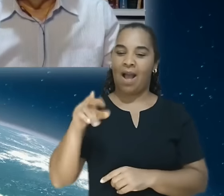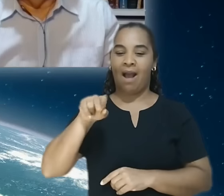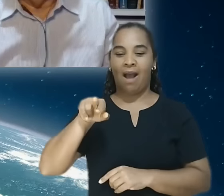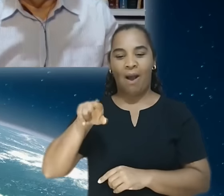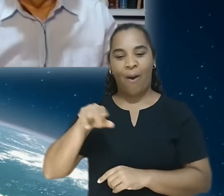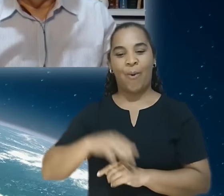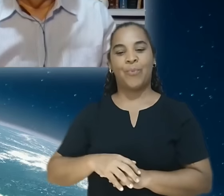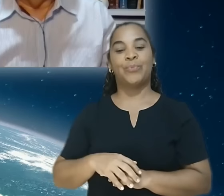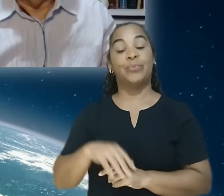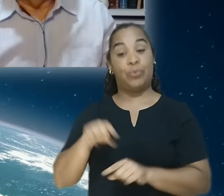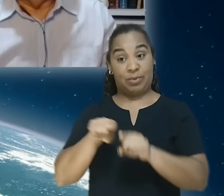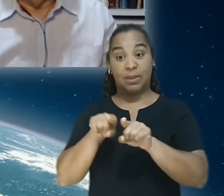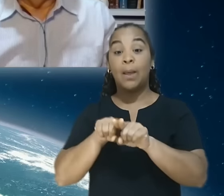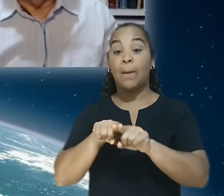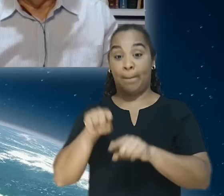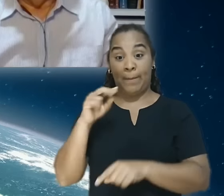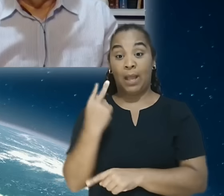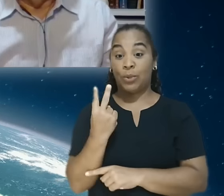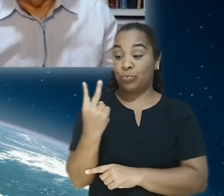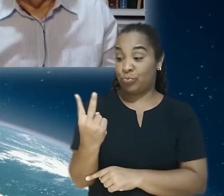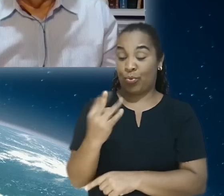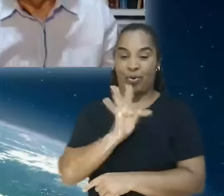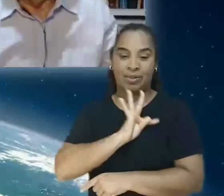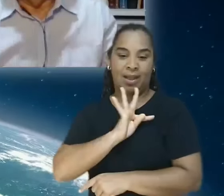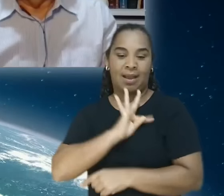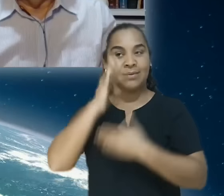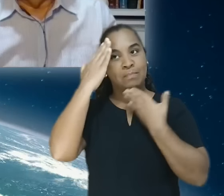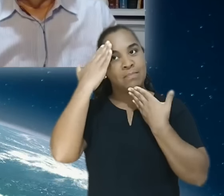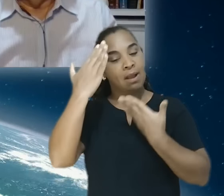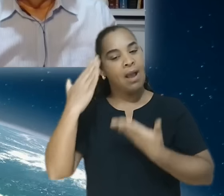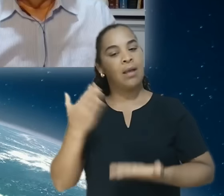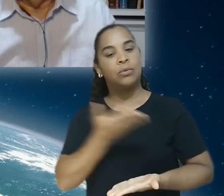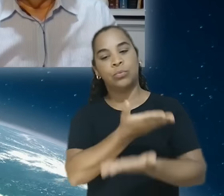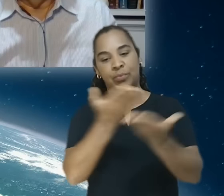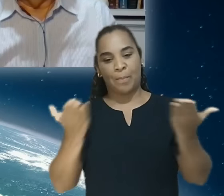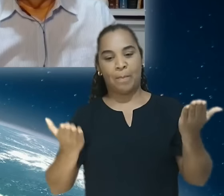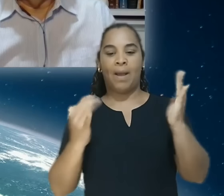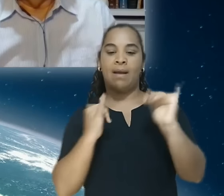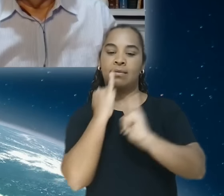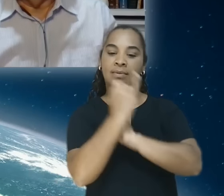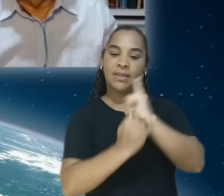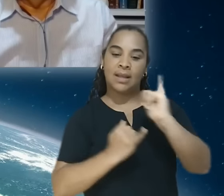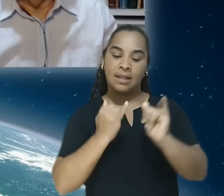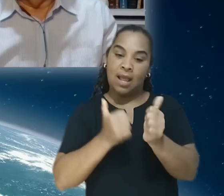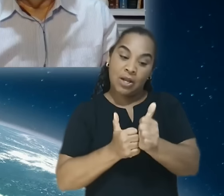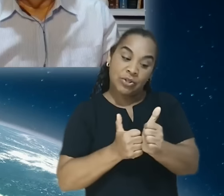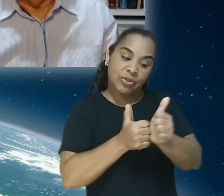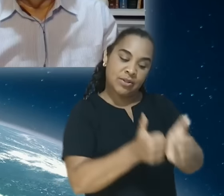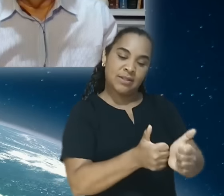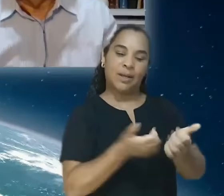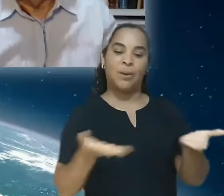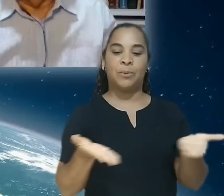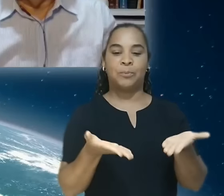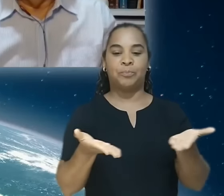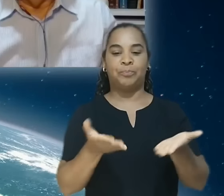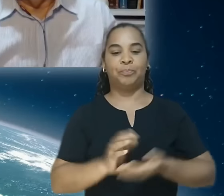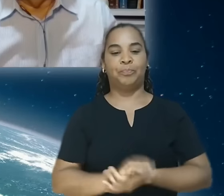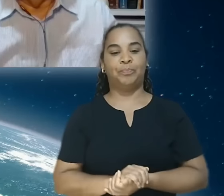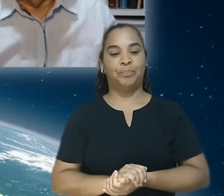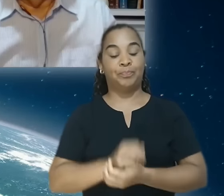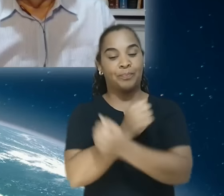Júnior No nosso estúdio E a todos Os internautas Que ficaram Conosco Até esse momento Um grande